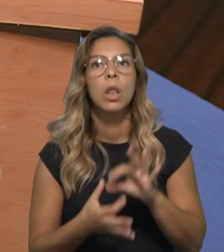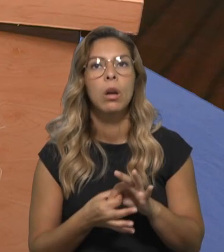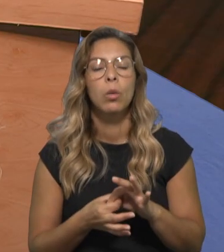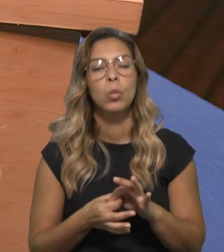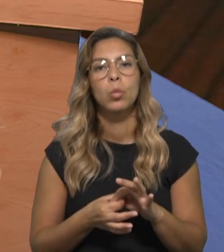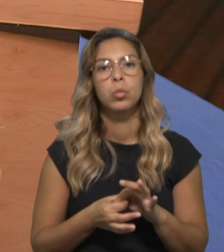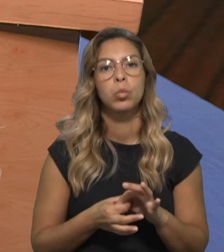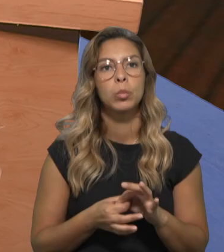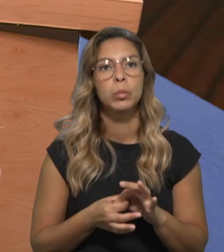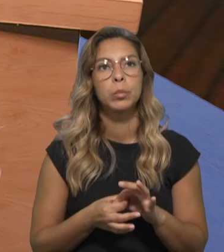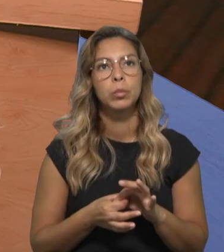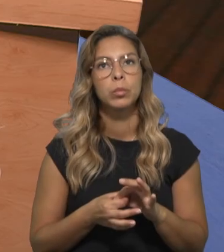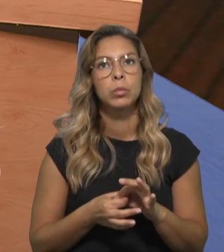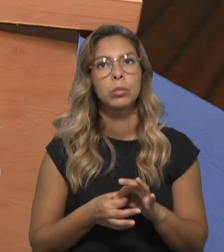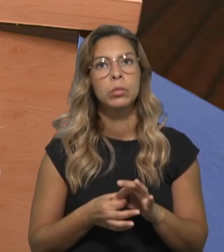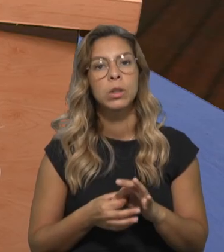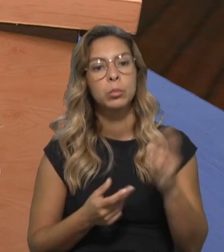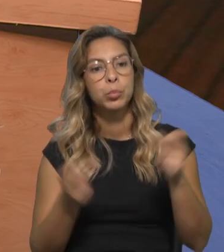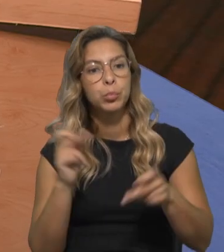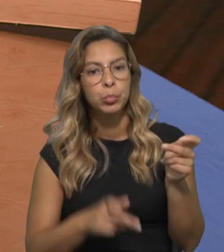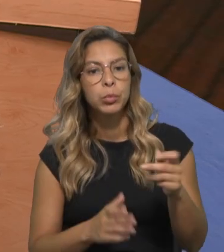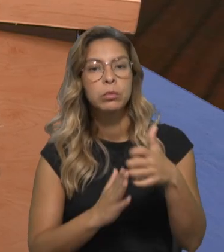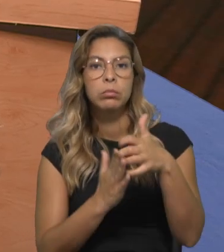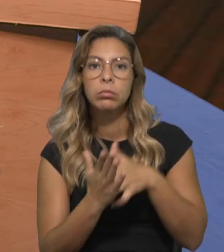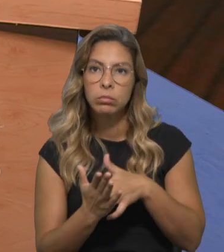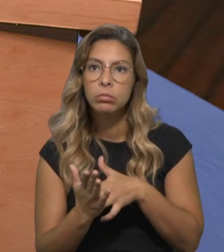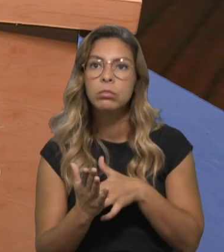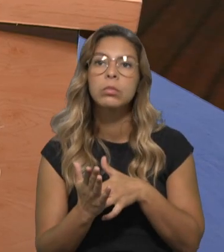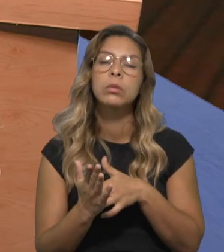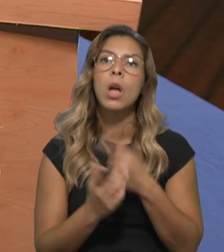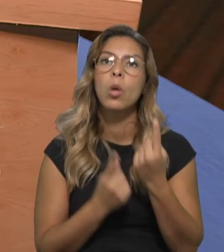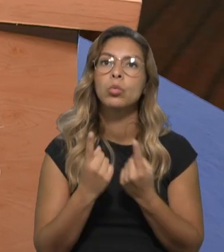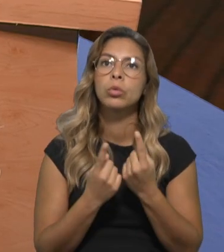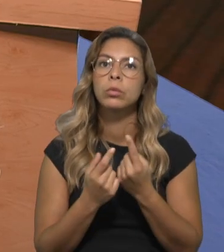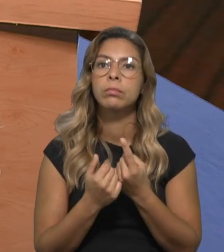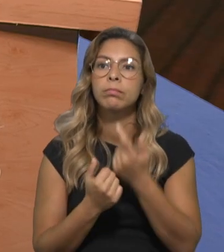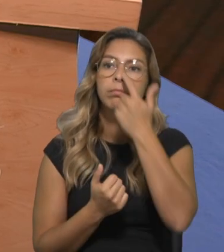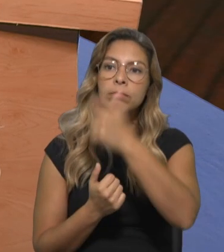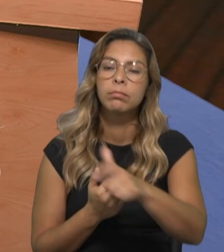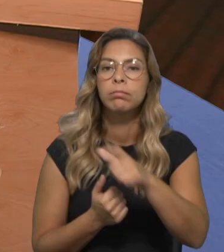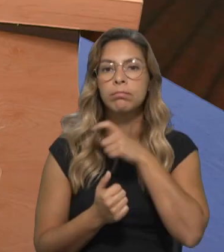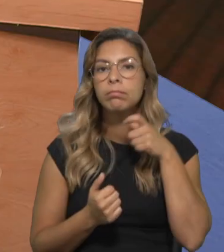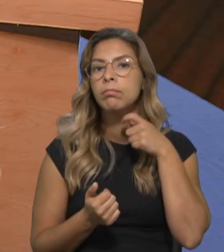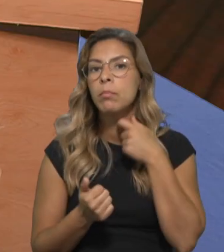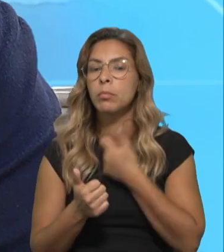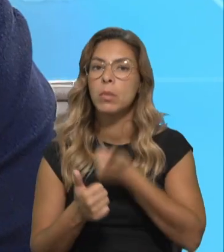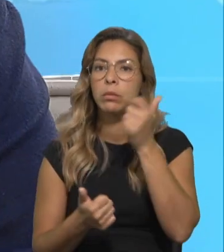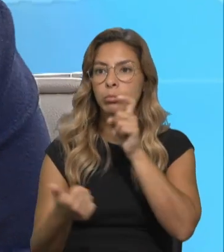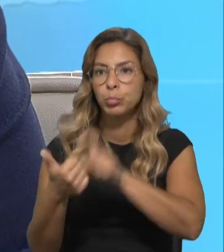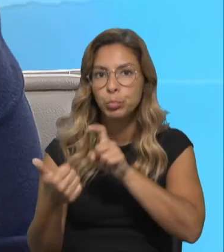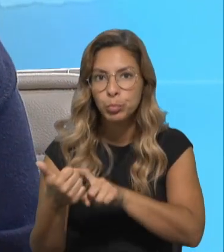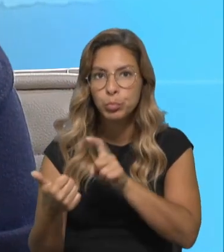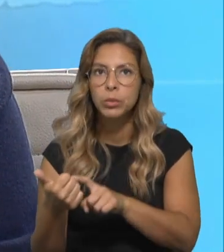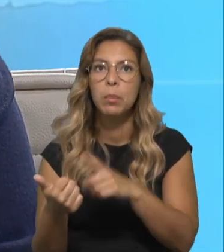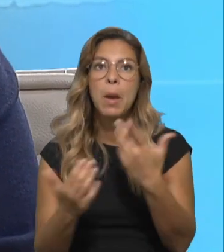de alguns presbíteros terem mais seguidores do que as próprias